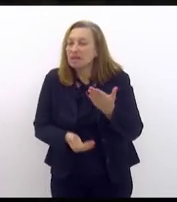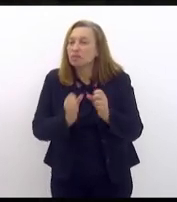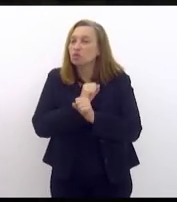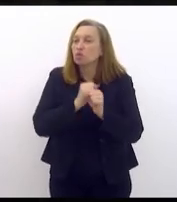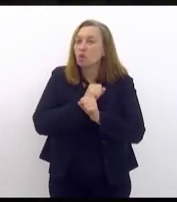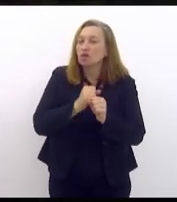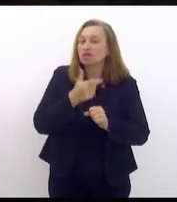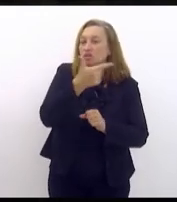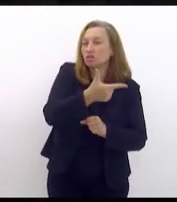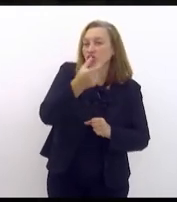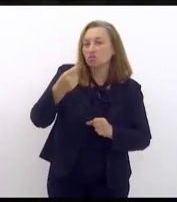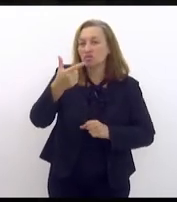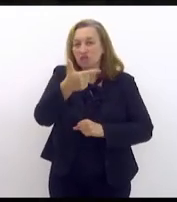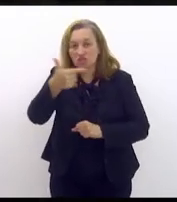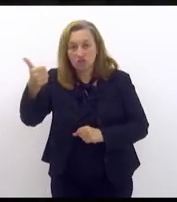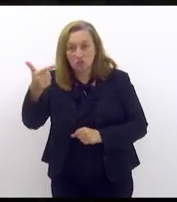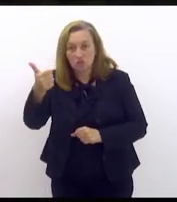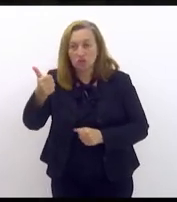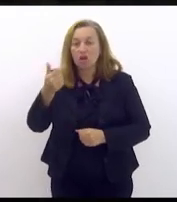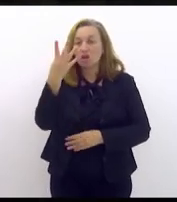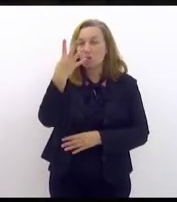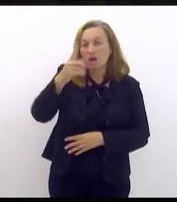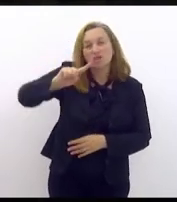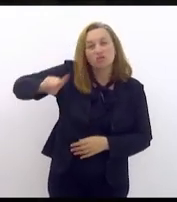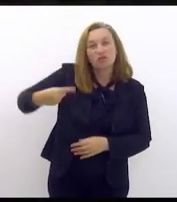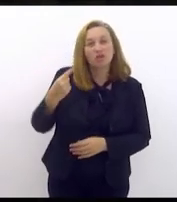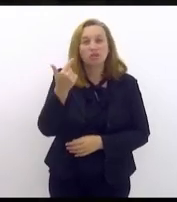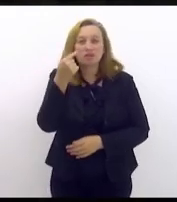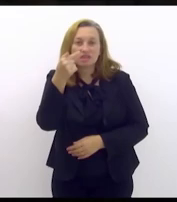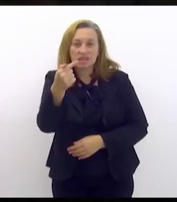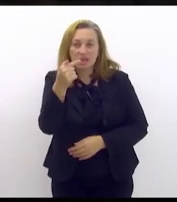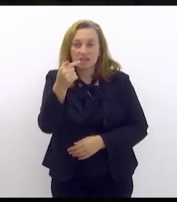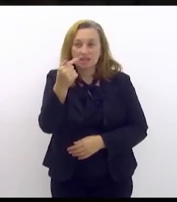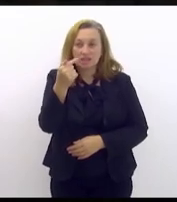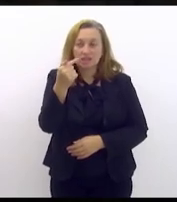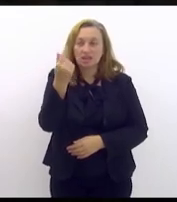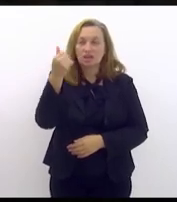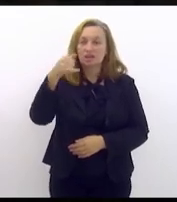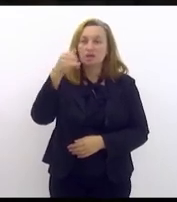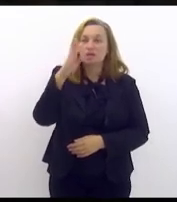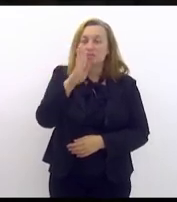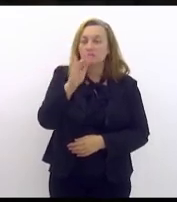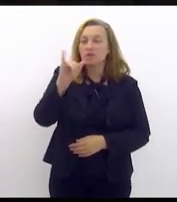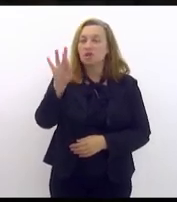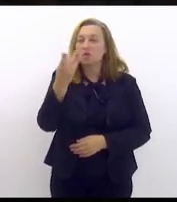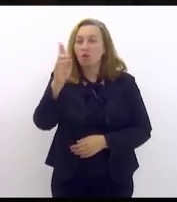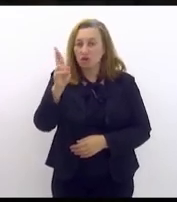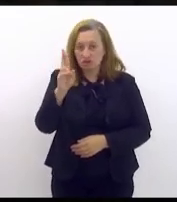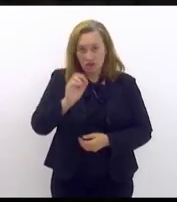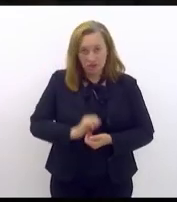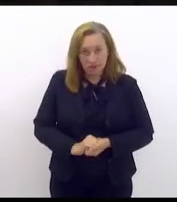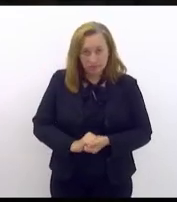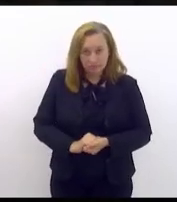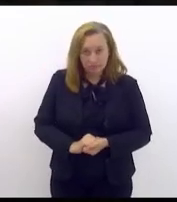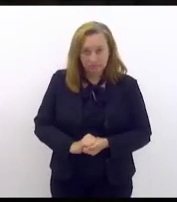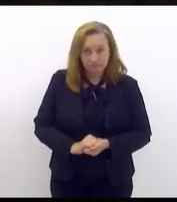de 2022 4,7 bilhões de reais.